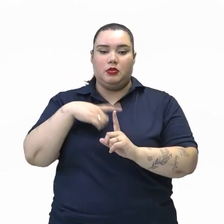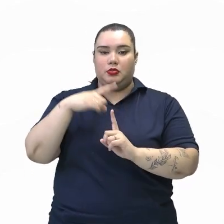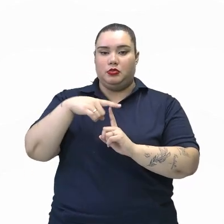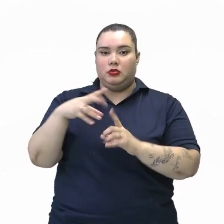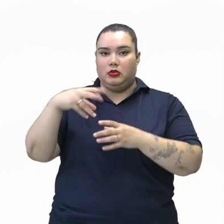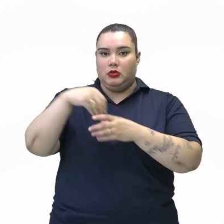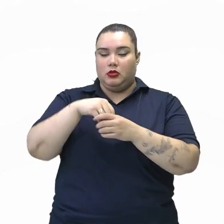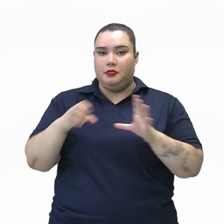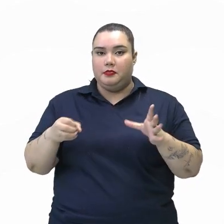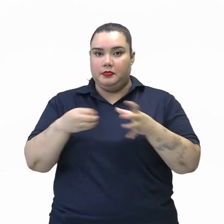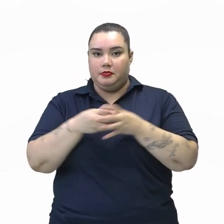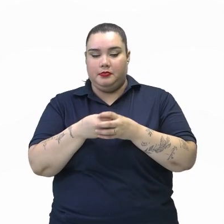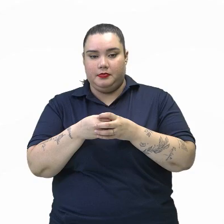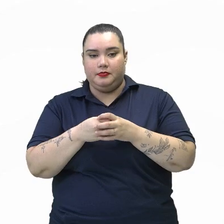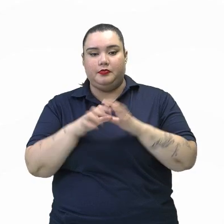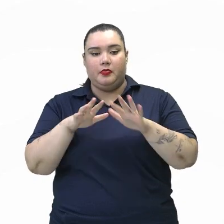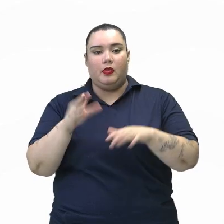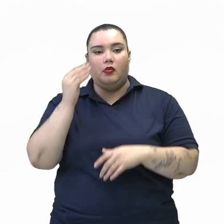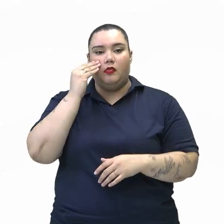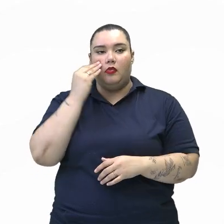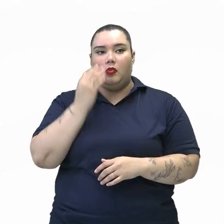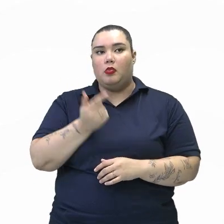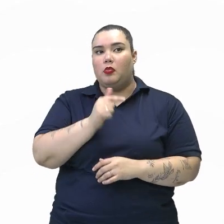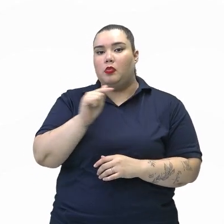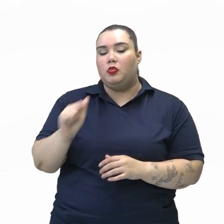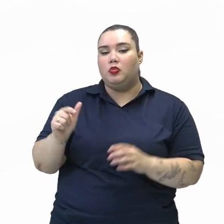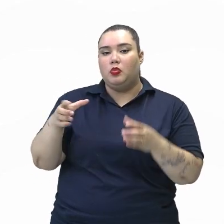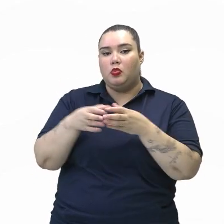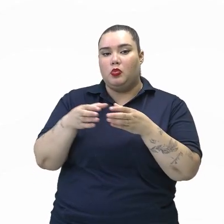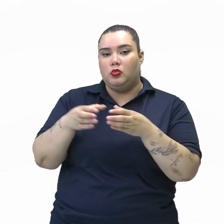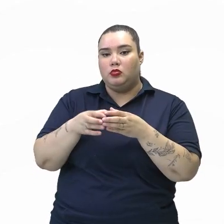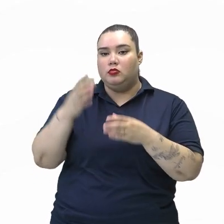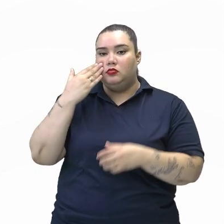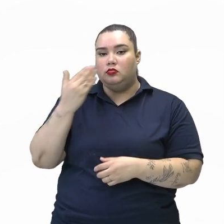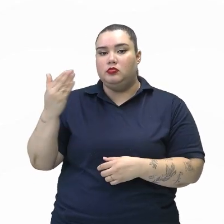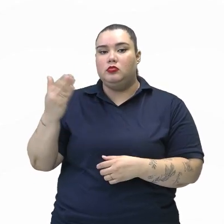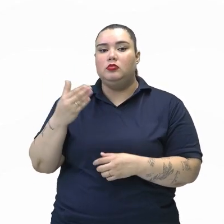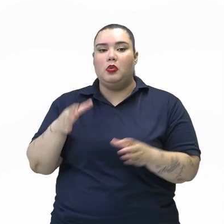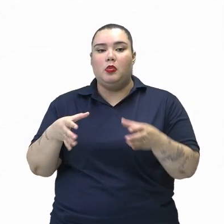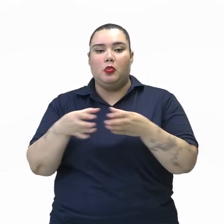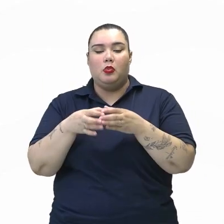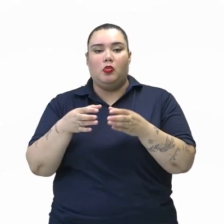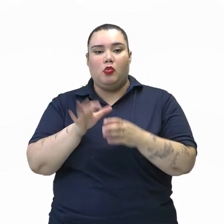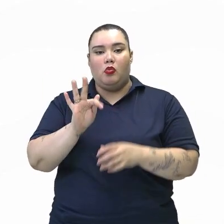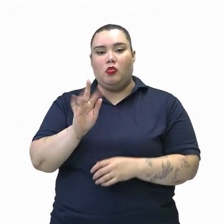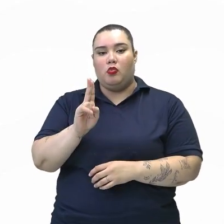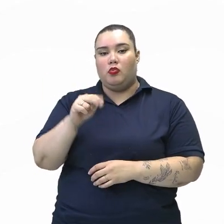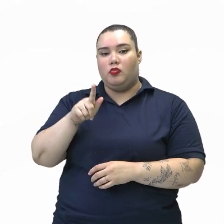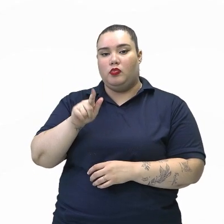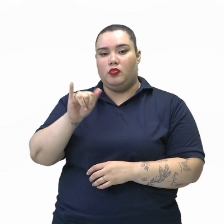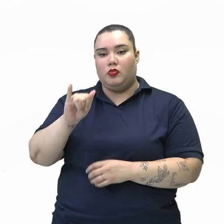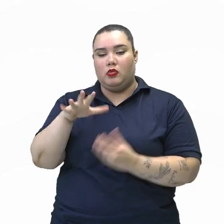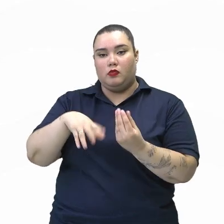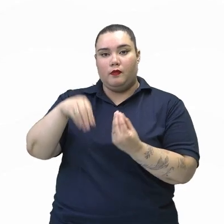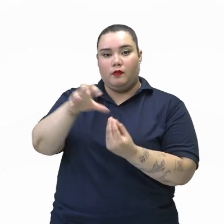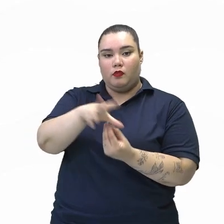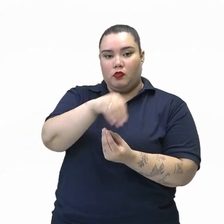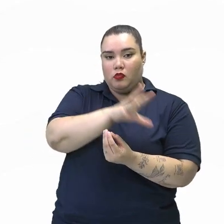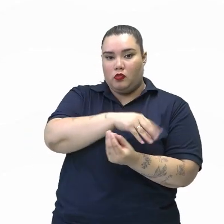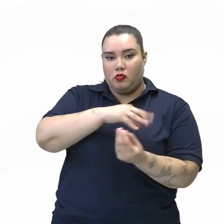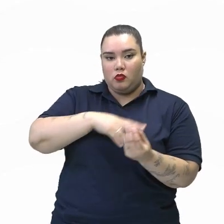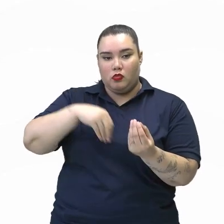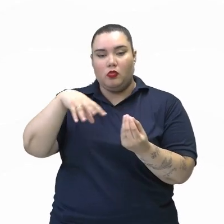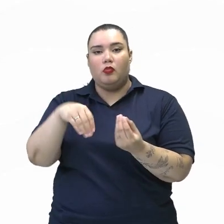reino protista. Mas vamos conhecer o próximo reino, que é o reino fungi. Sim, o reino fungi, né, ou o reino